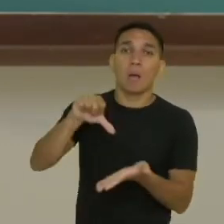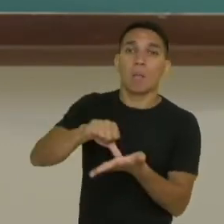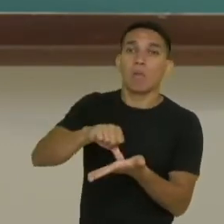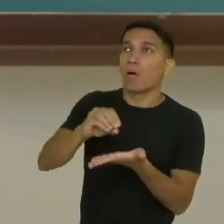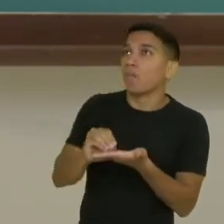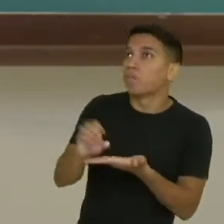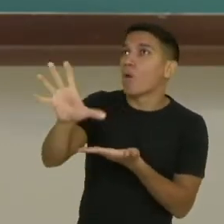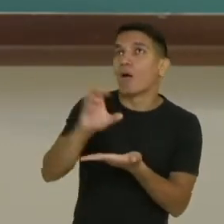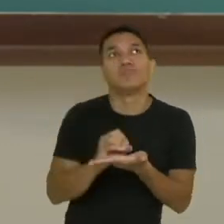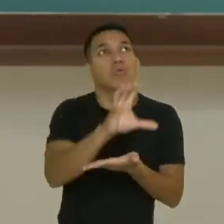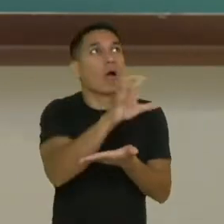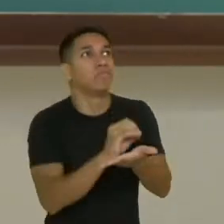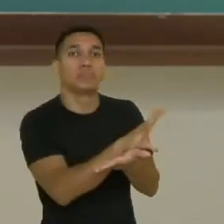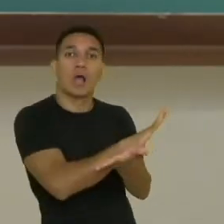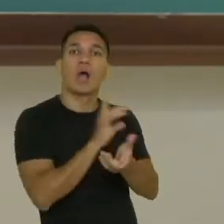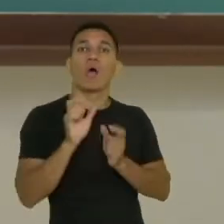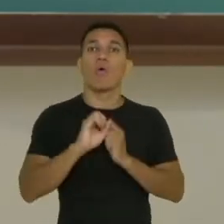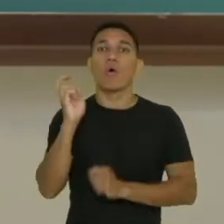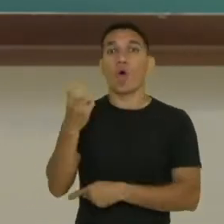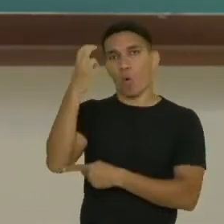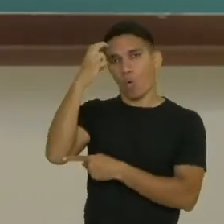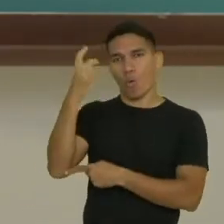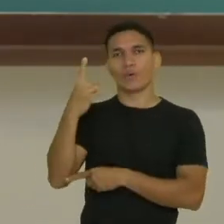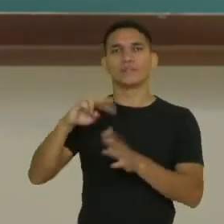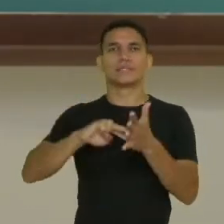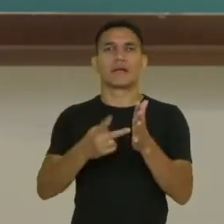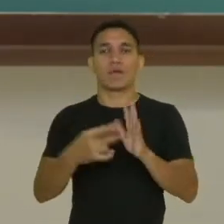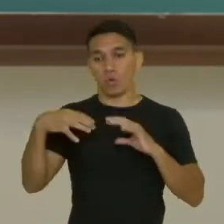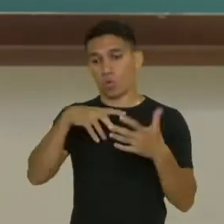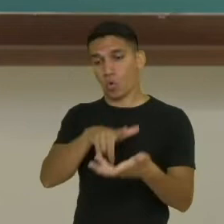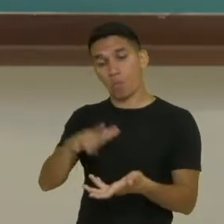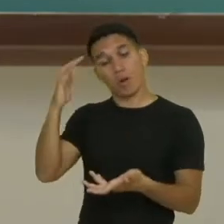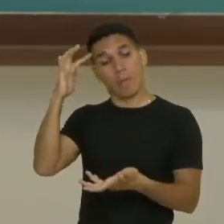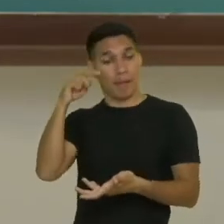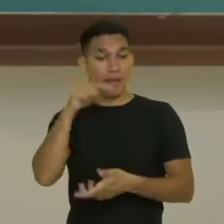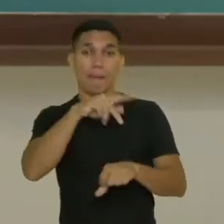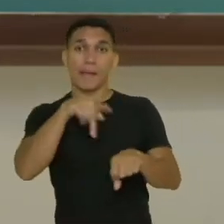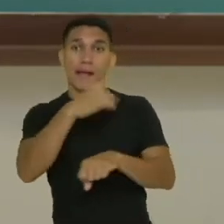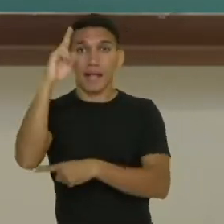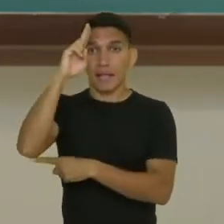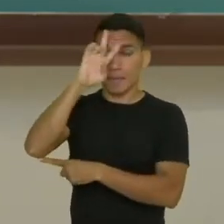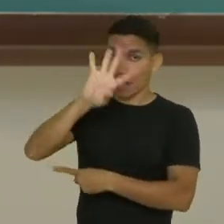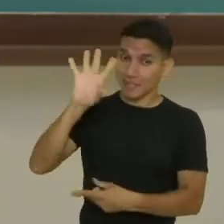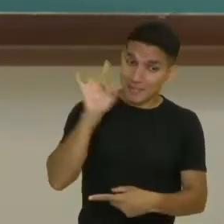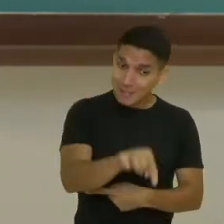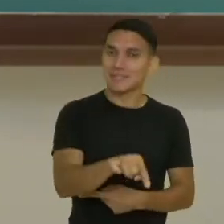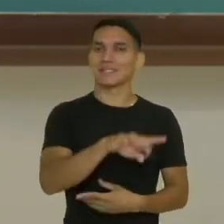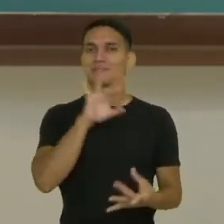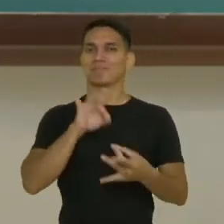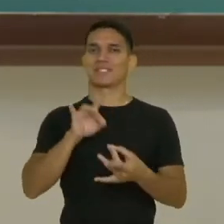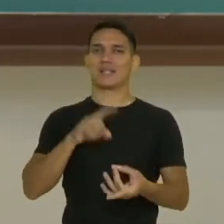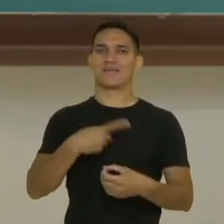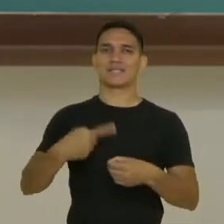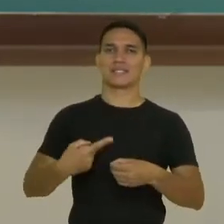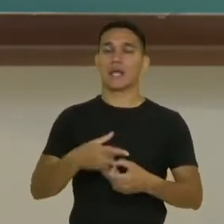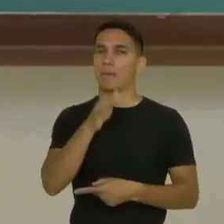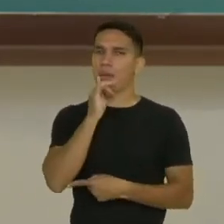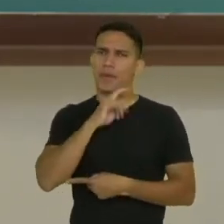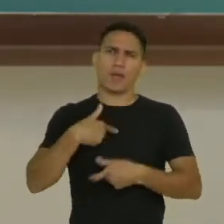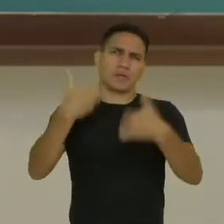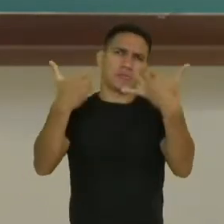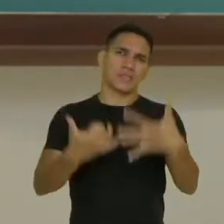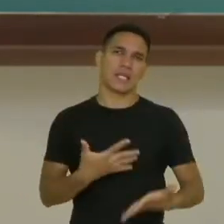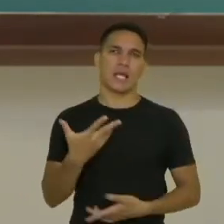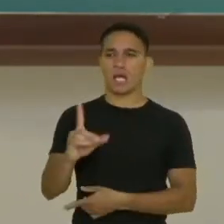de cultura. O mundo pensa naquele país e as pessoas lembram daquela cidade específica. Como, por exemplo, eu falei de Dubai,